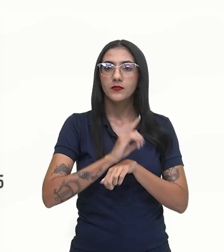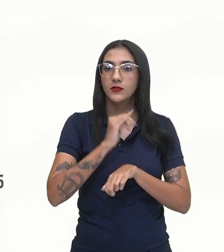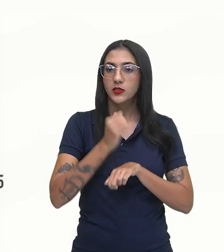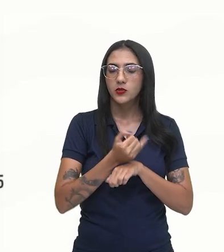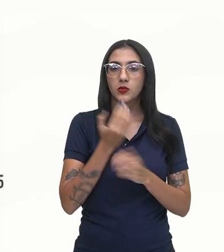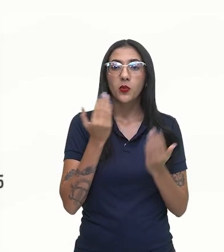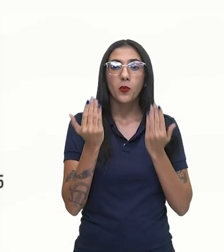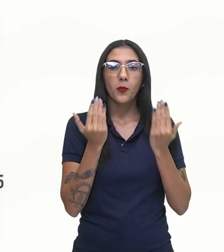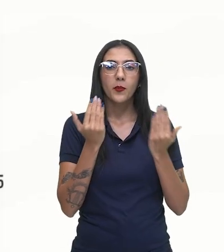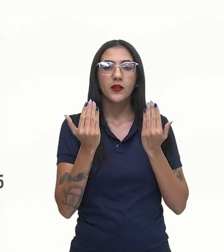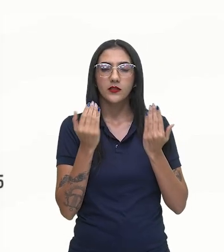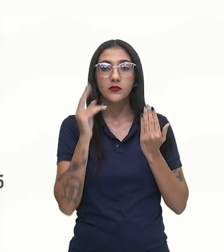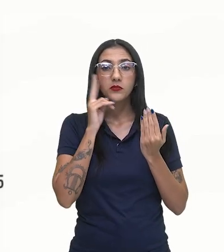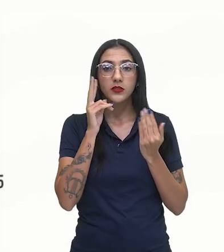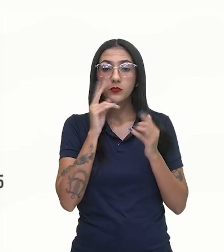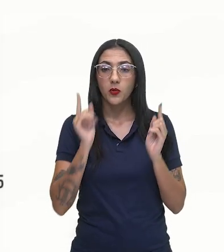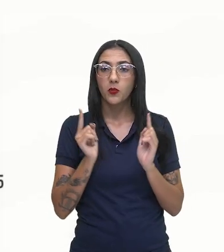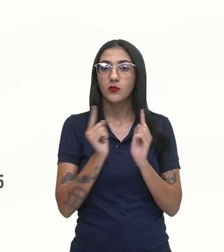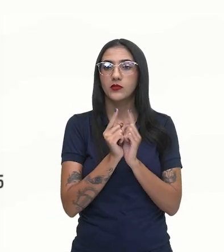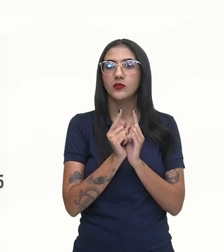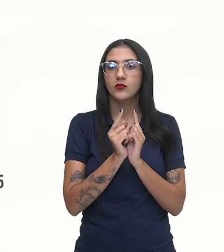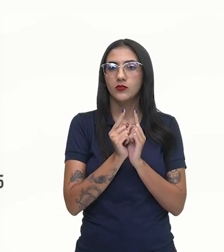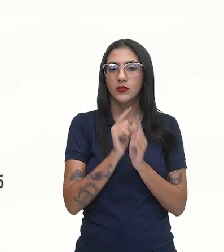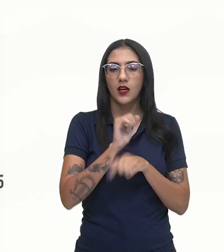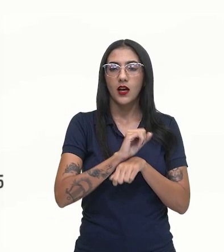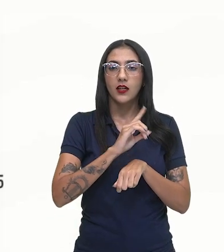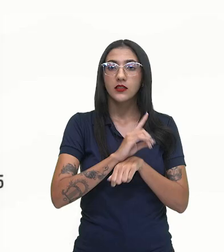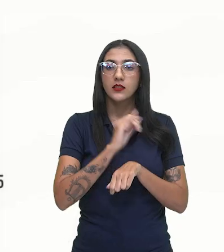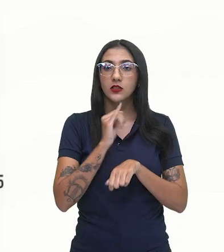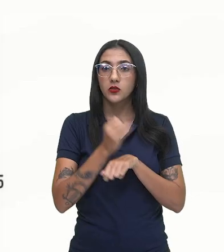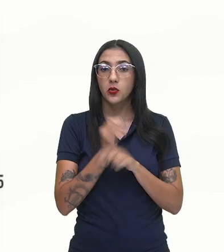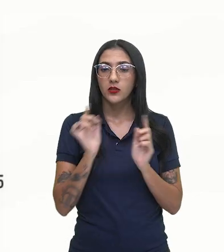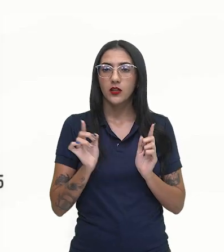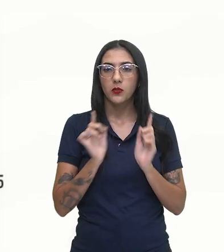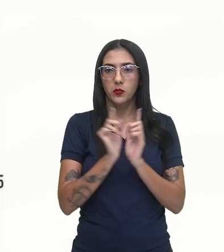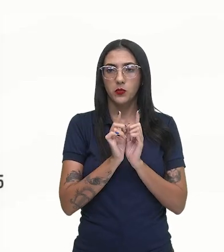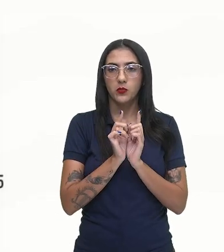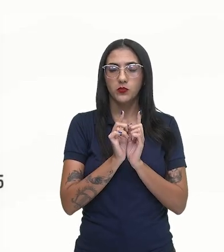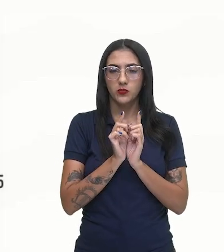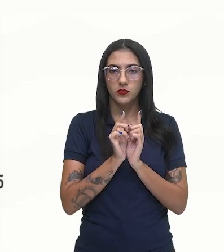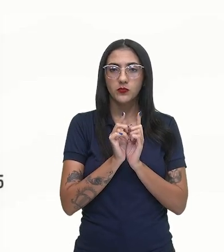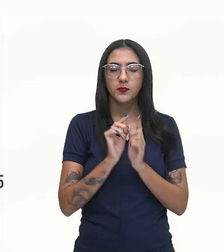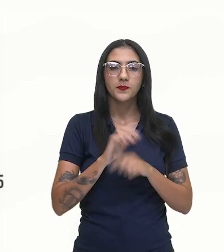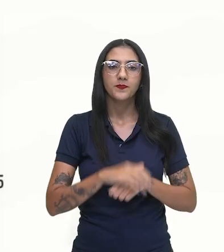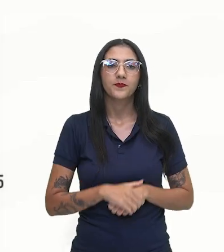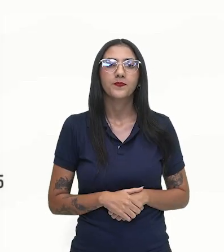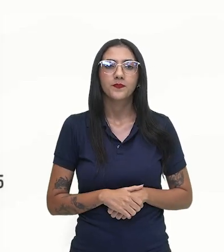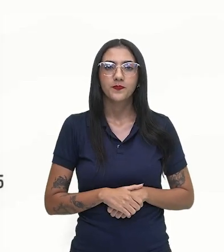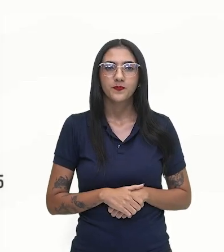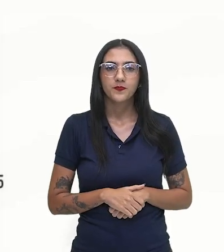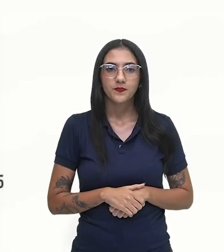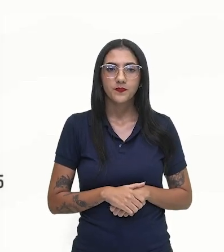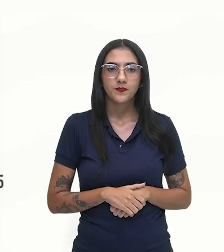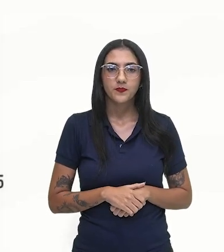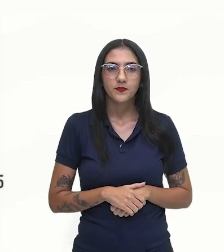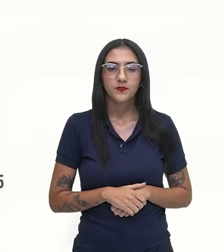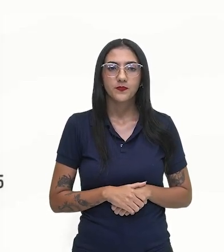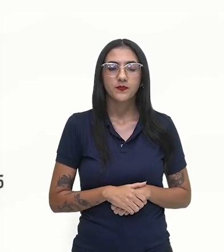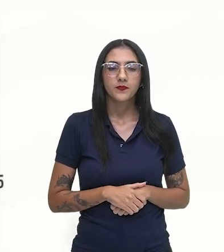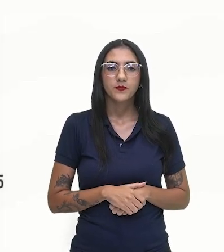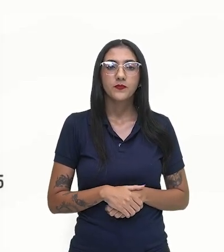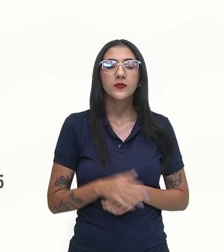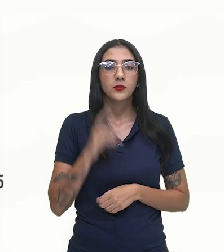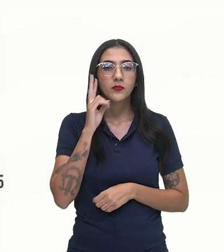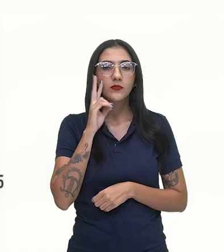estamos falando de short adjectives, que são os adjetivos curtos. Para finalizar, adjetivos curtos,